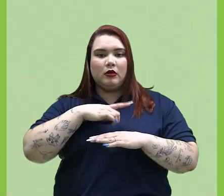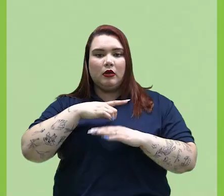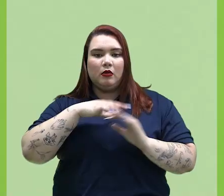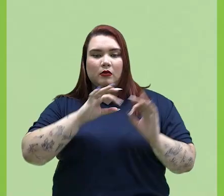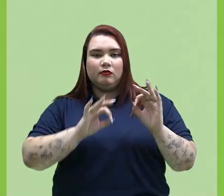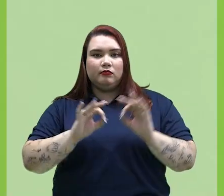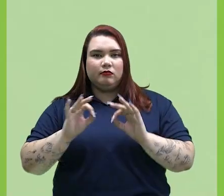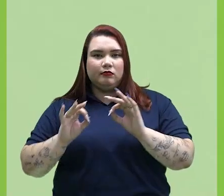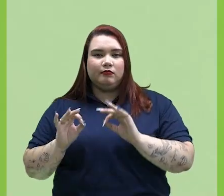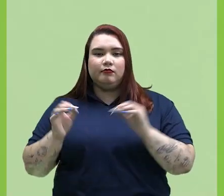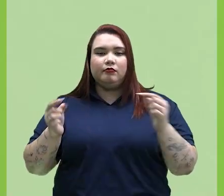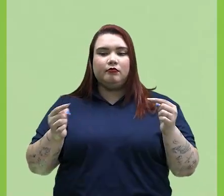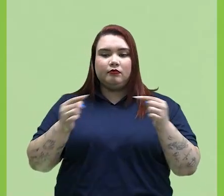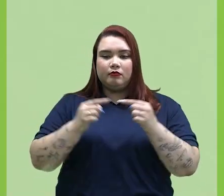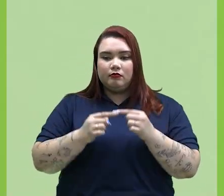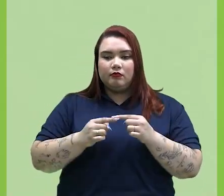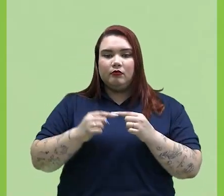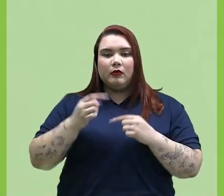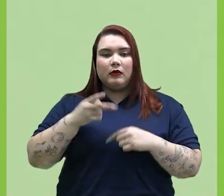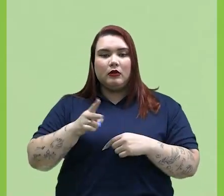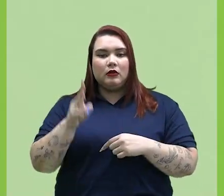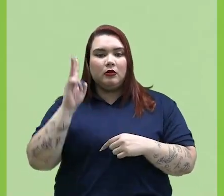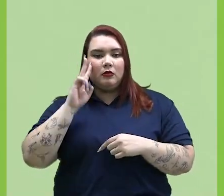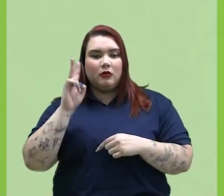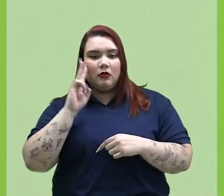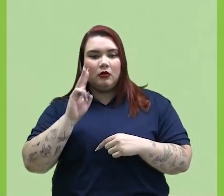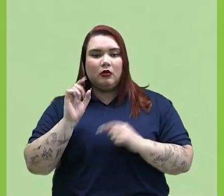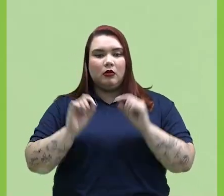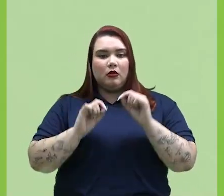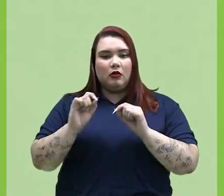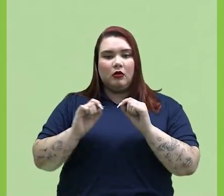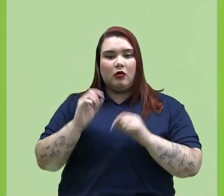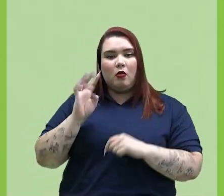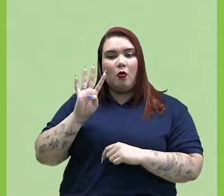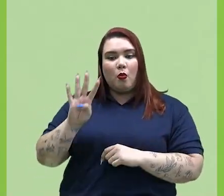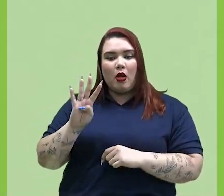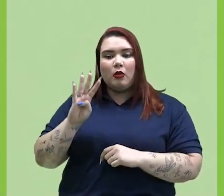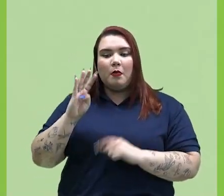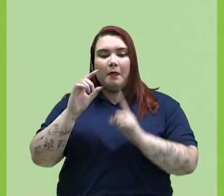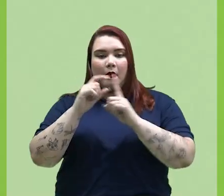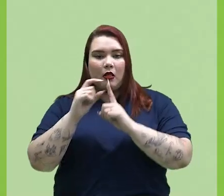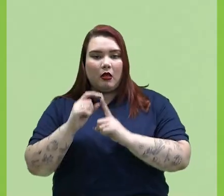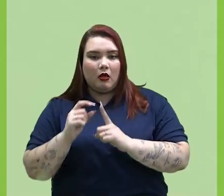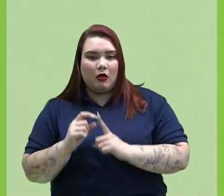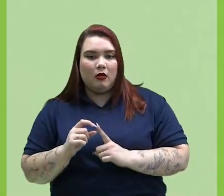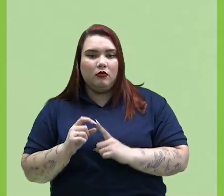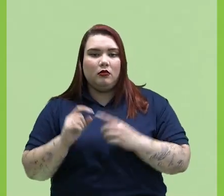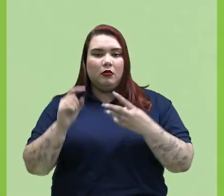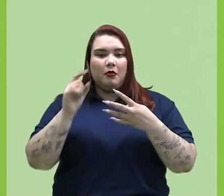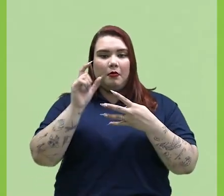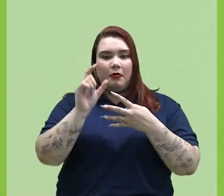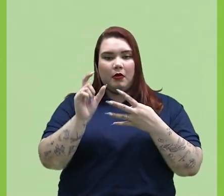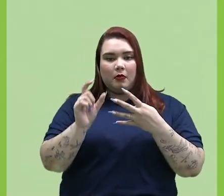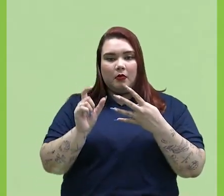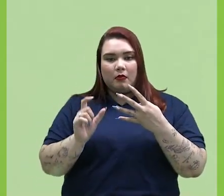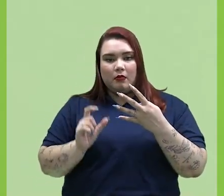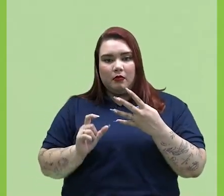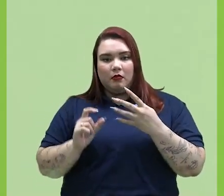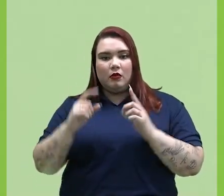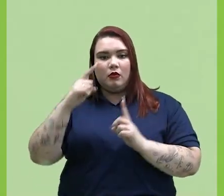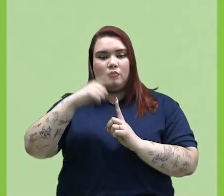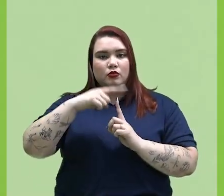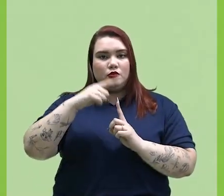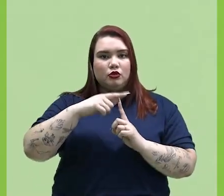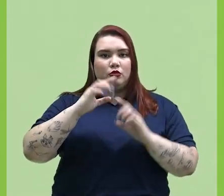fazer essa classificação. Sempre tem que lembrar que são sempre 4 palavrinhas, né, para fazer essa classificação. Uma delas é o tipo